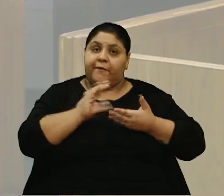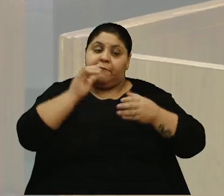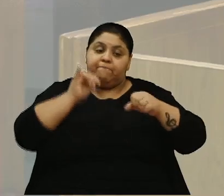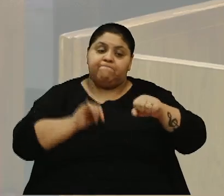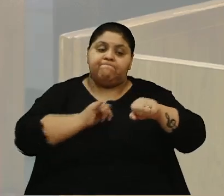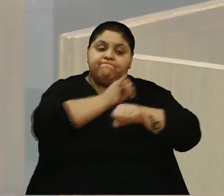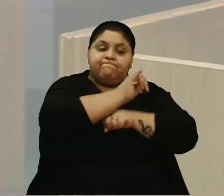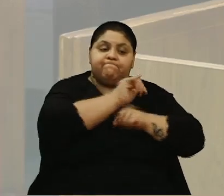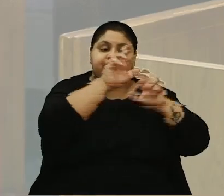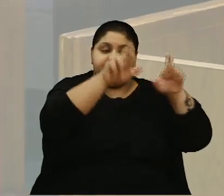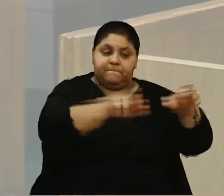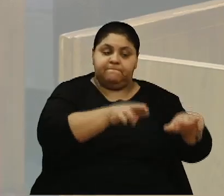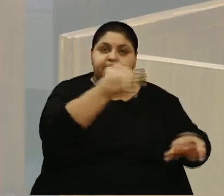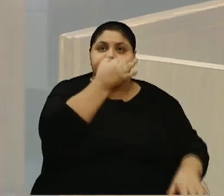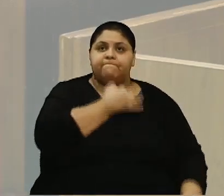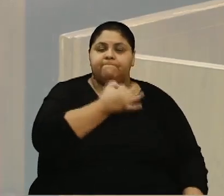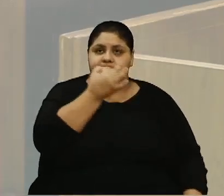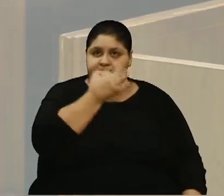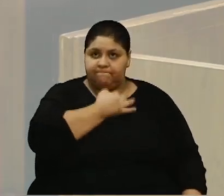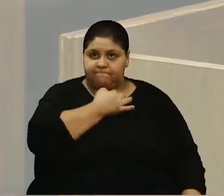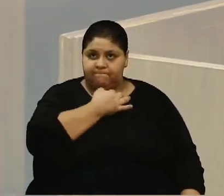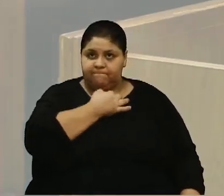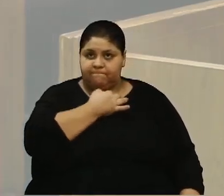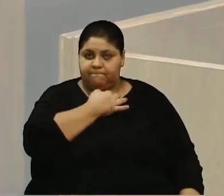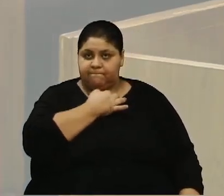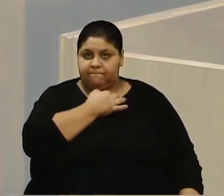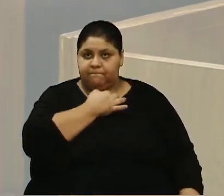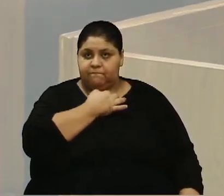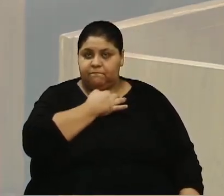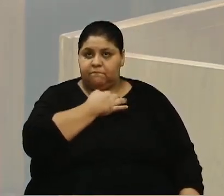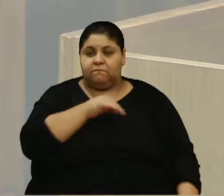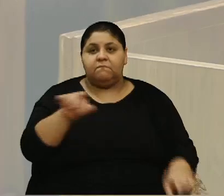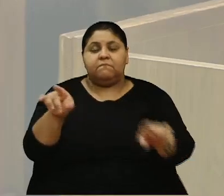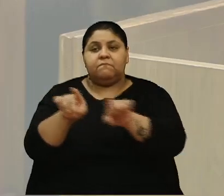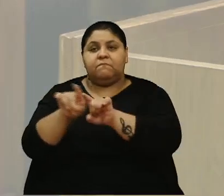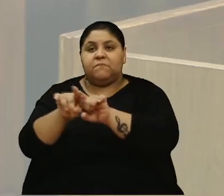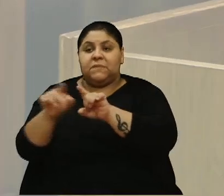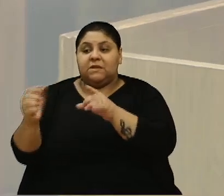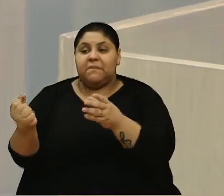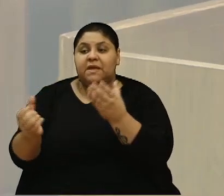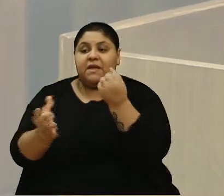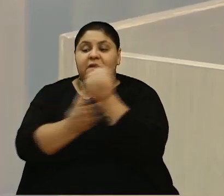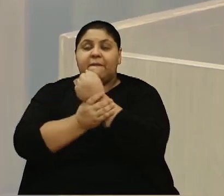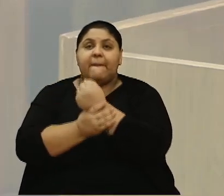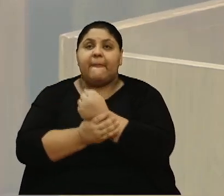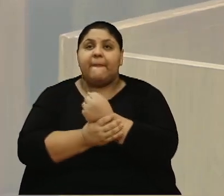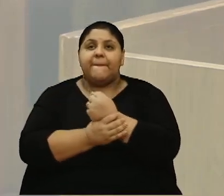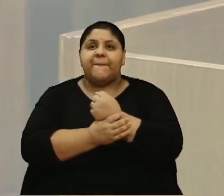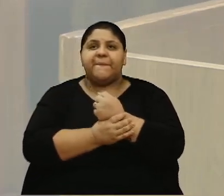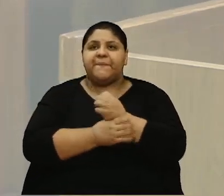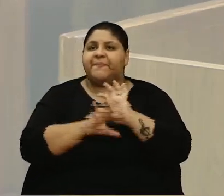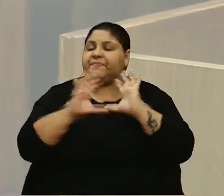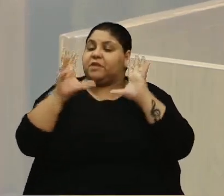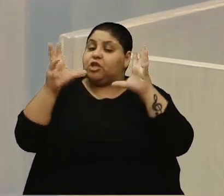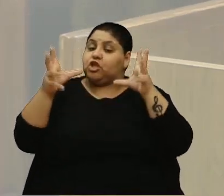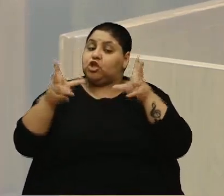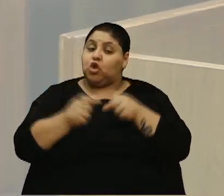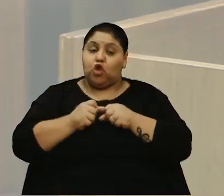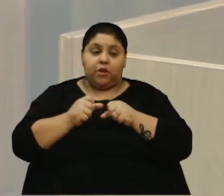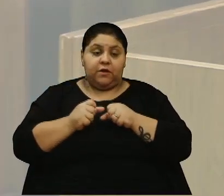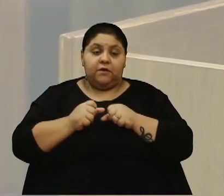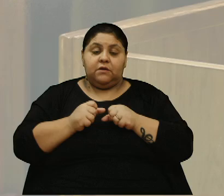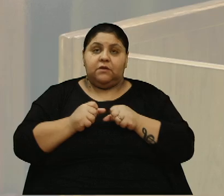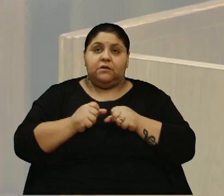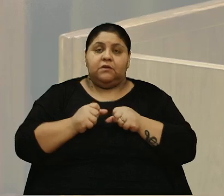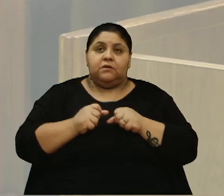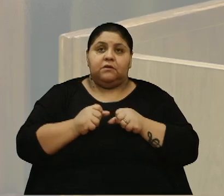aeroporto regional de Caxias. Uma parte, é verdade. Com certeza. E também garantiu todas, e naquele momento ele já começou a